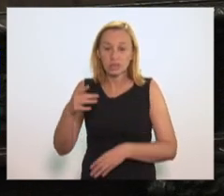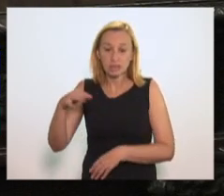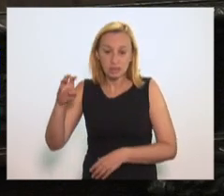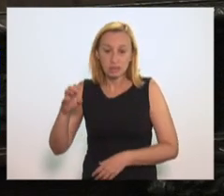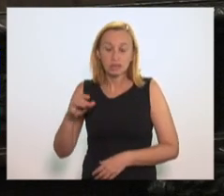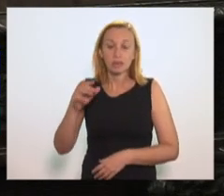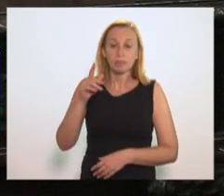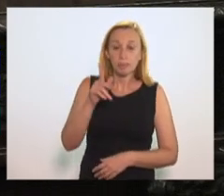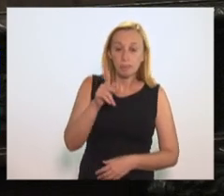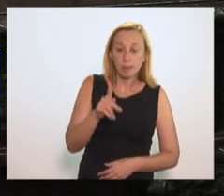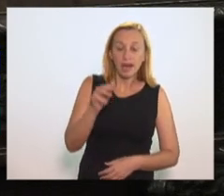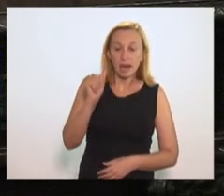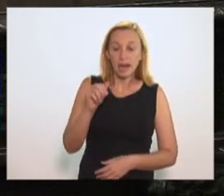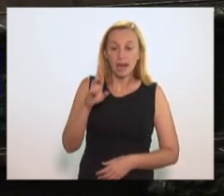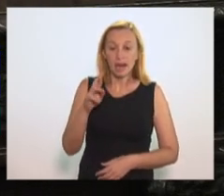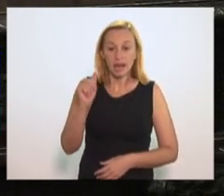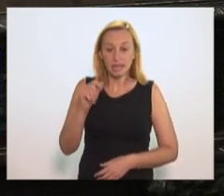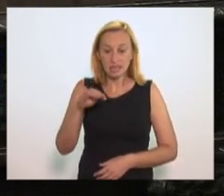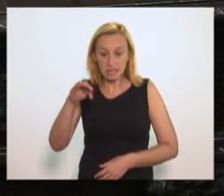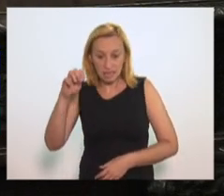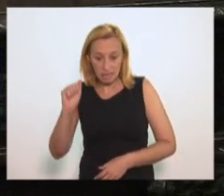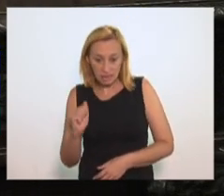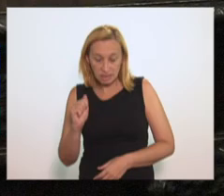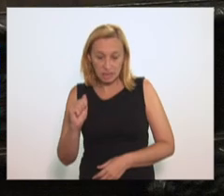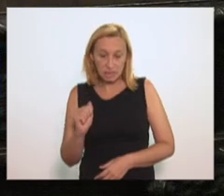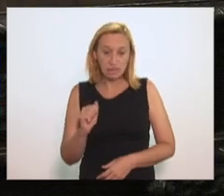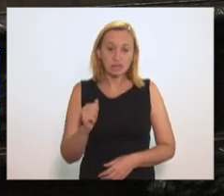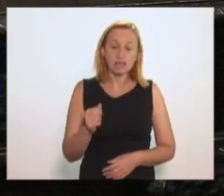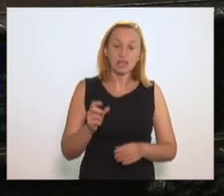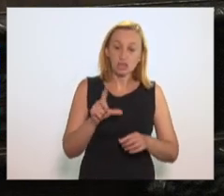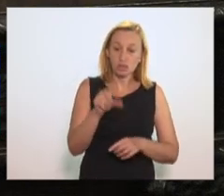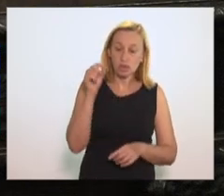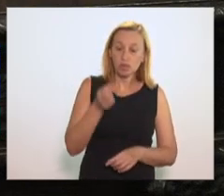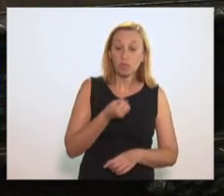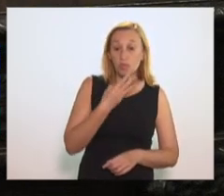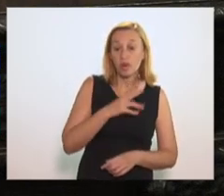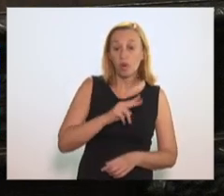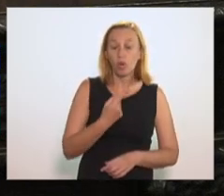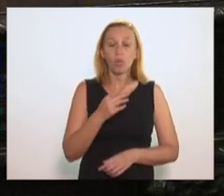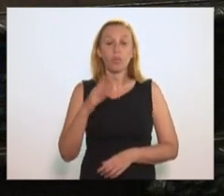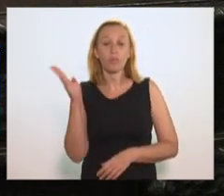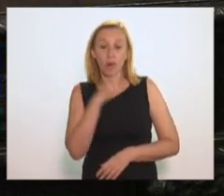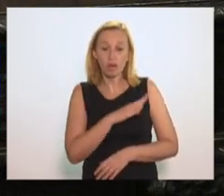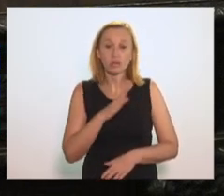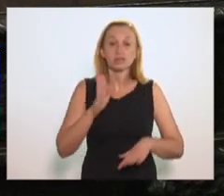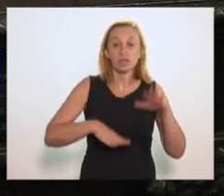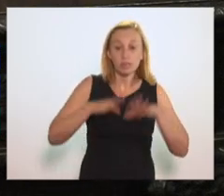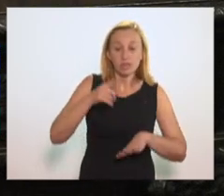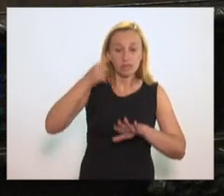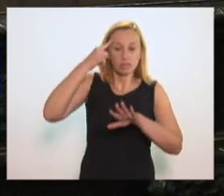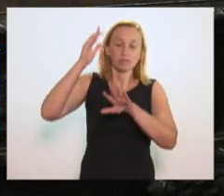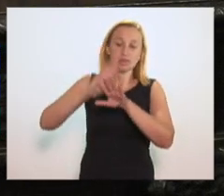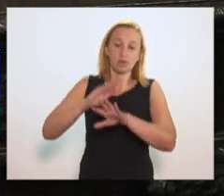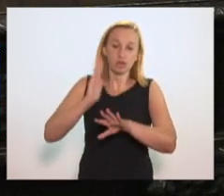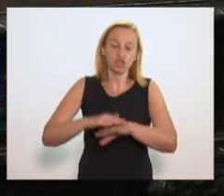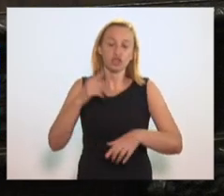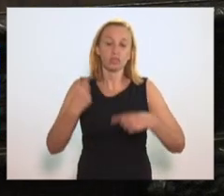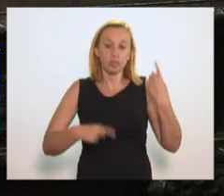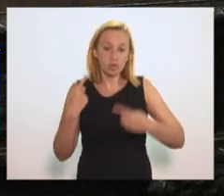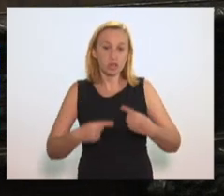palacianas que definiram para o bem ou para o mal dependendo do ponto de vista político ideológico várias